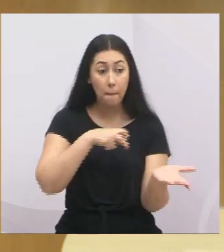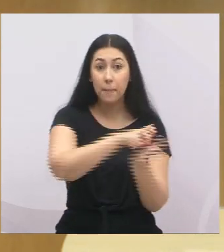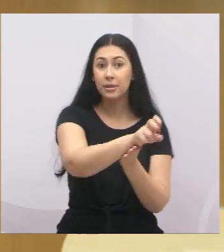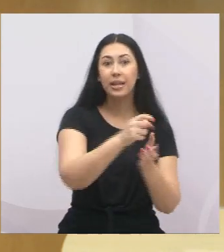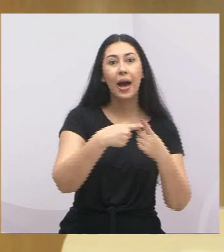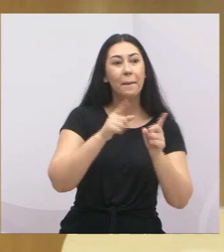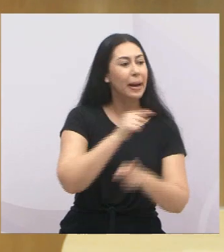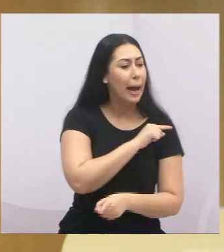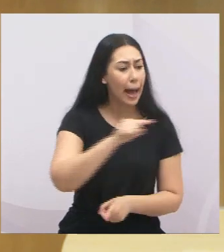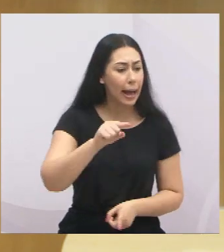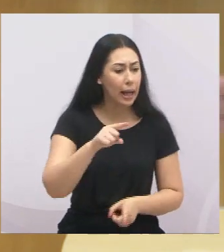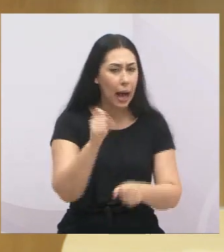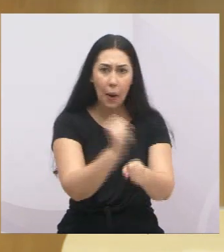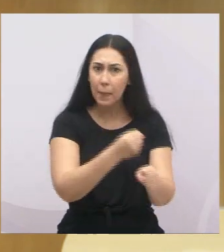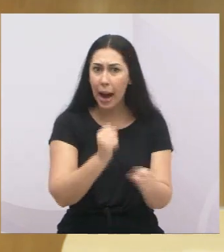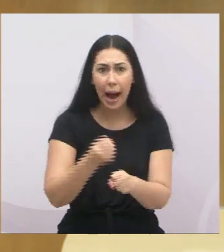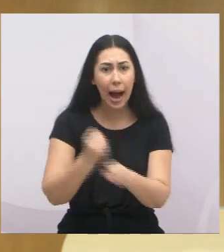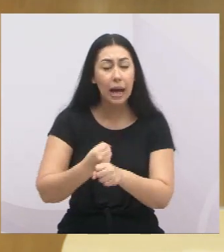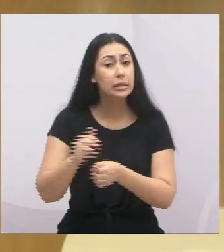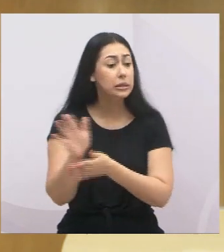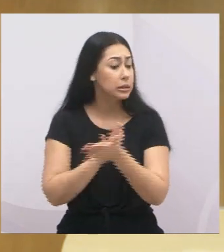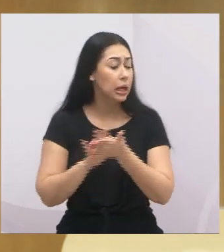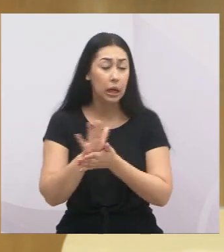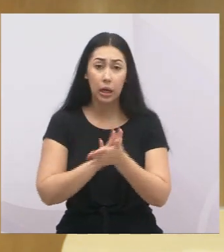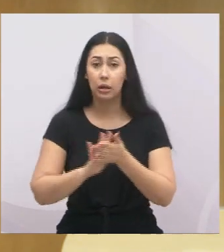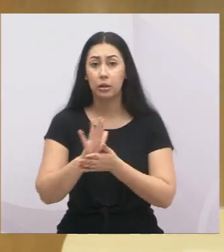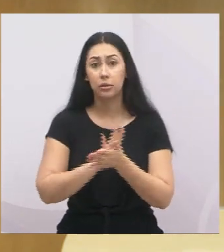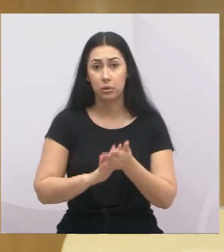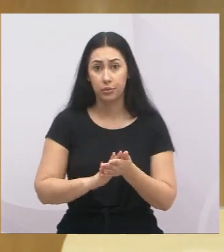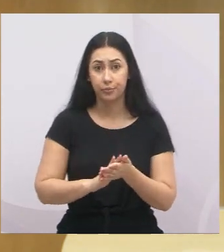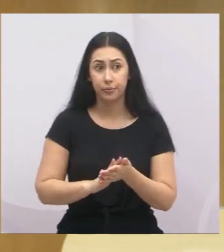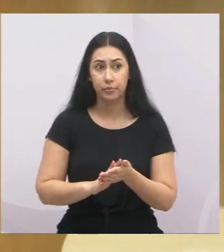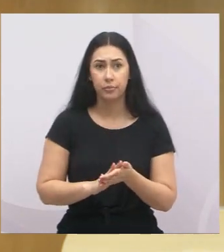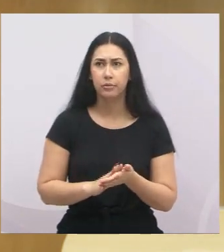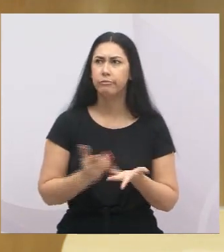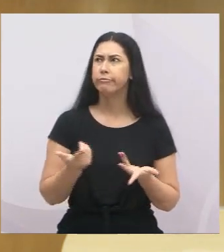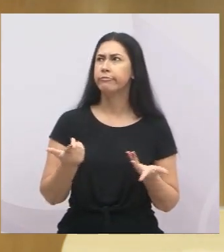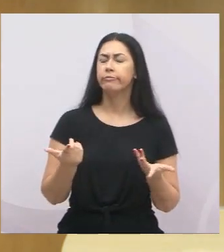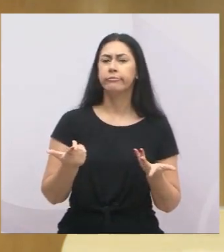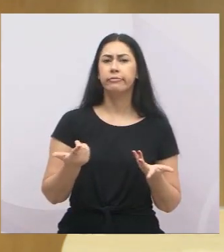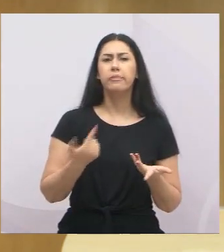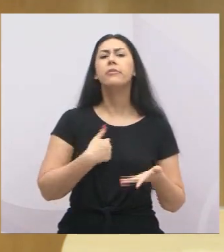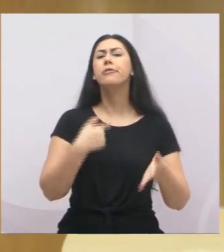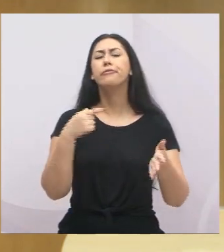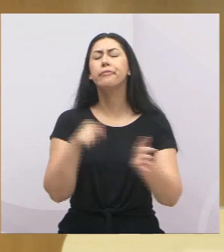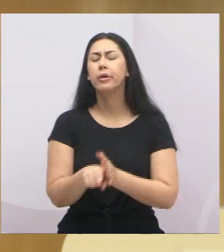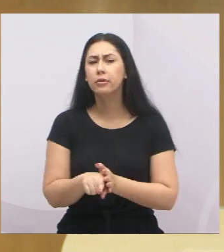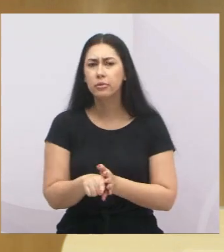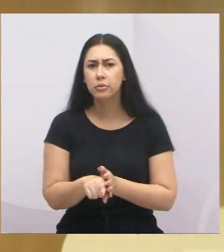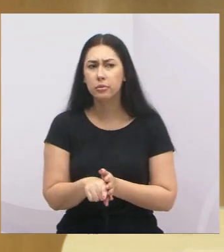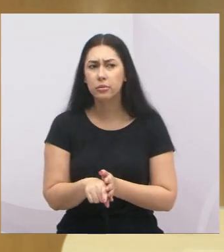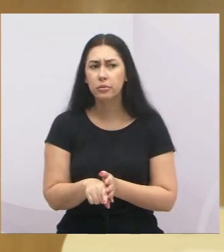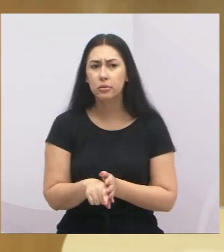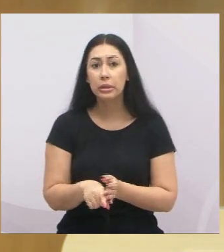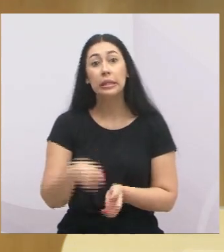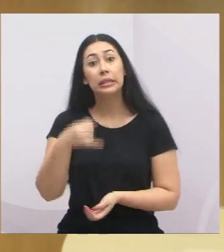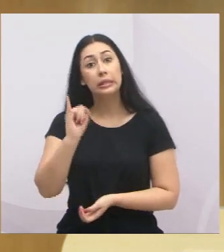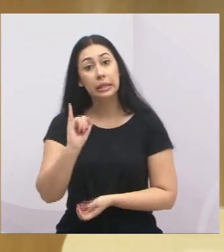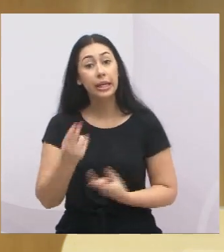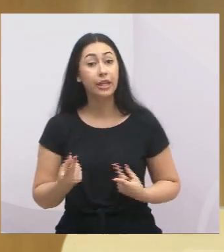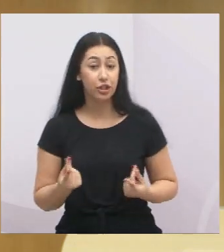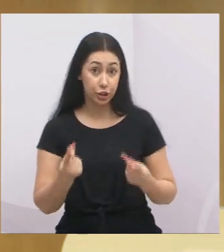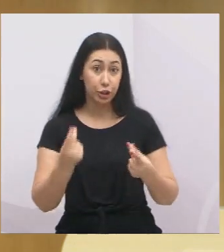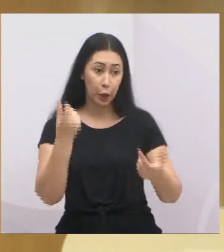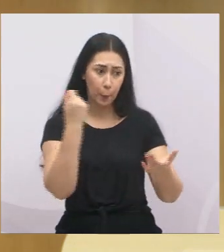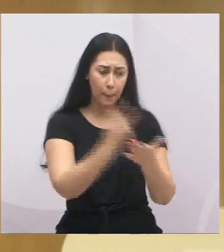serão contempladas, não estão sendo contempladas. Aí é que eu coloco a minha questão. Se eu estou gastando